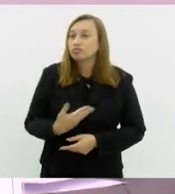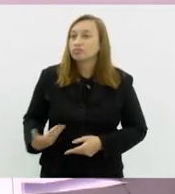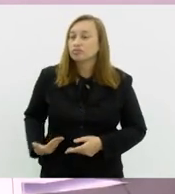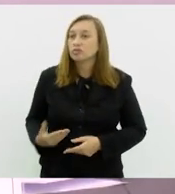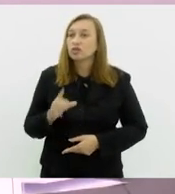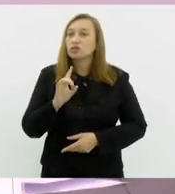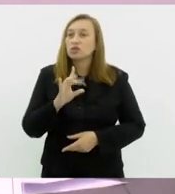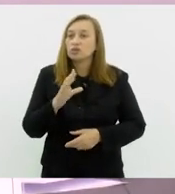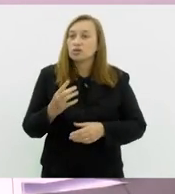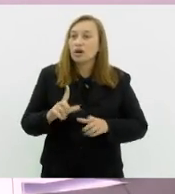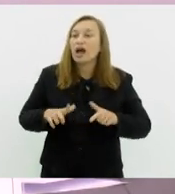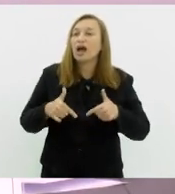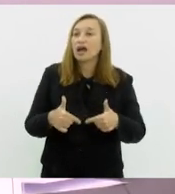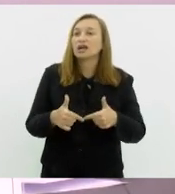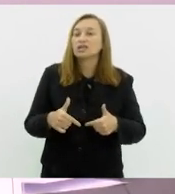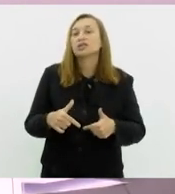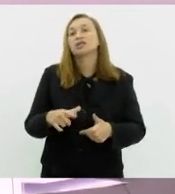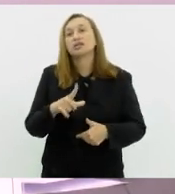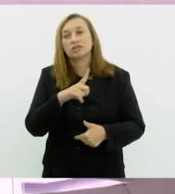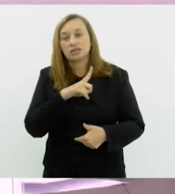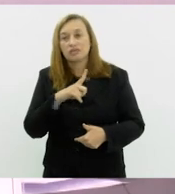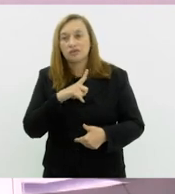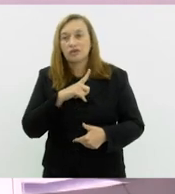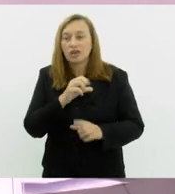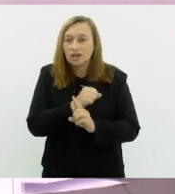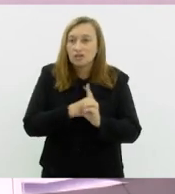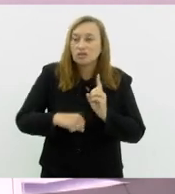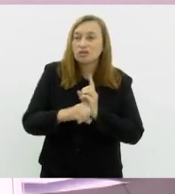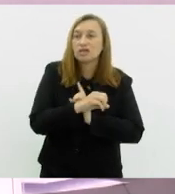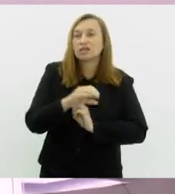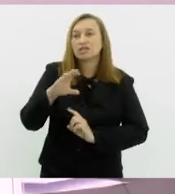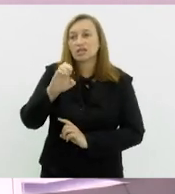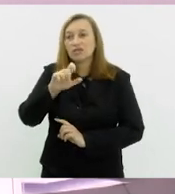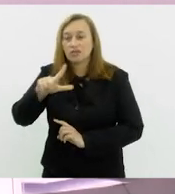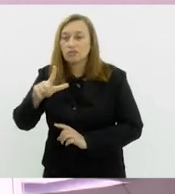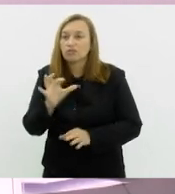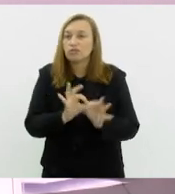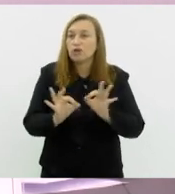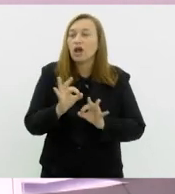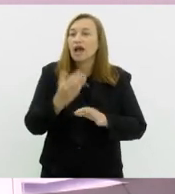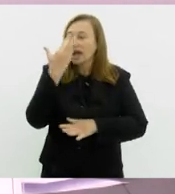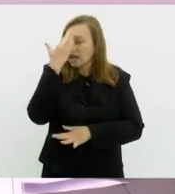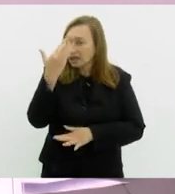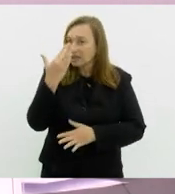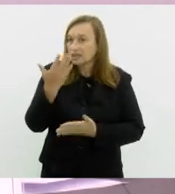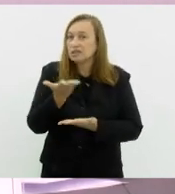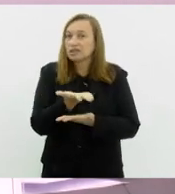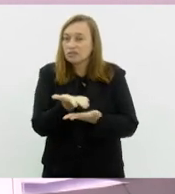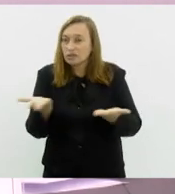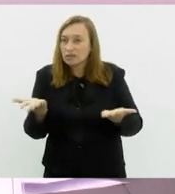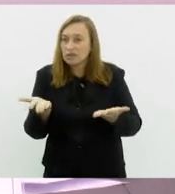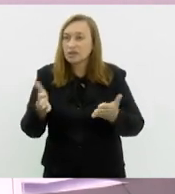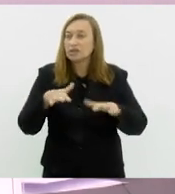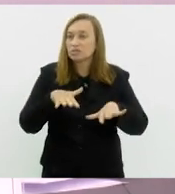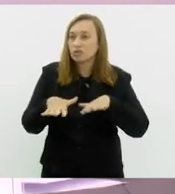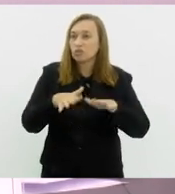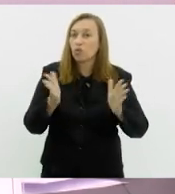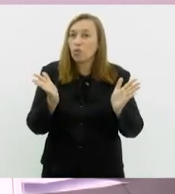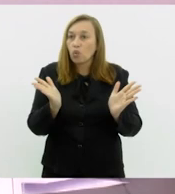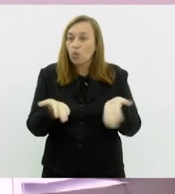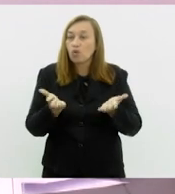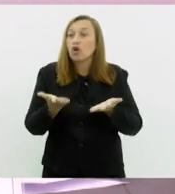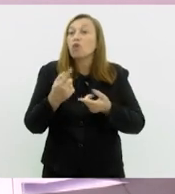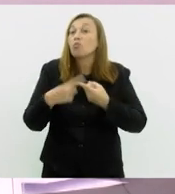só se realiza se tiver a sociedade civil organizada. Por isso, também agradeço a cada movimento presente aqui hoje,